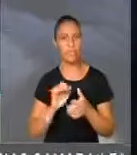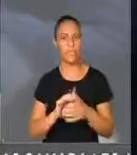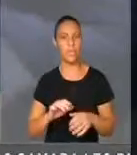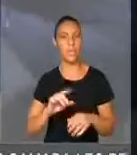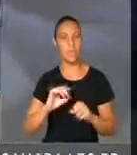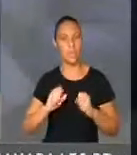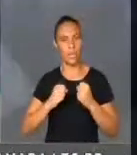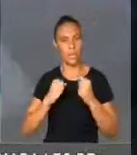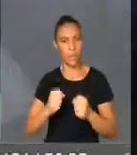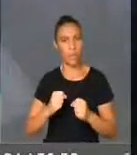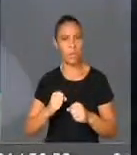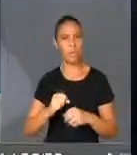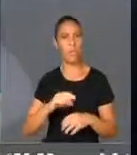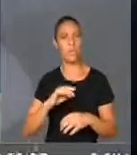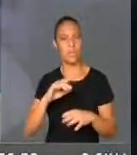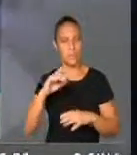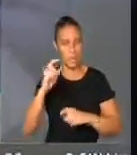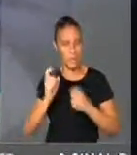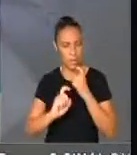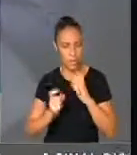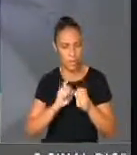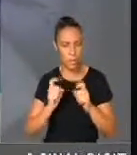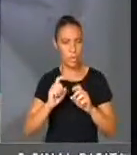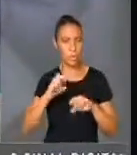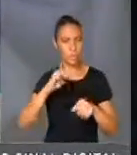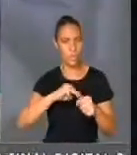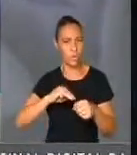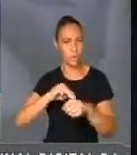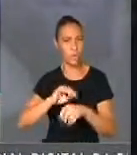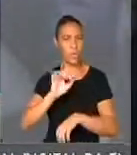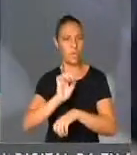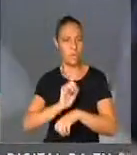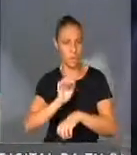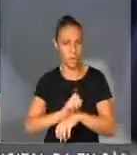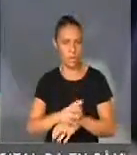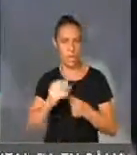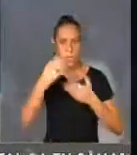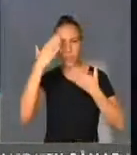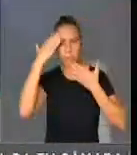poder fortalecer o poder executivo municipal e estadual, especialmente. Muito obrigado.